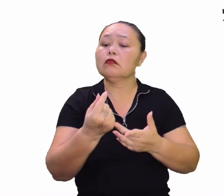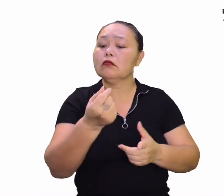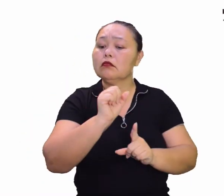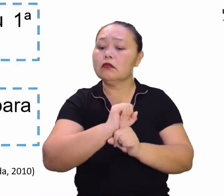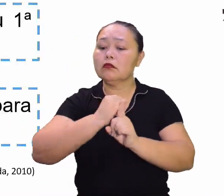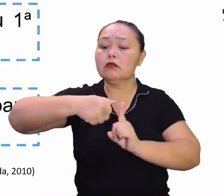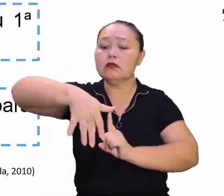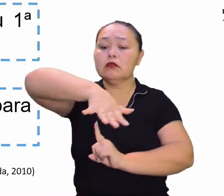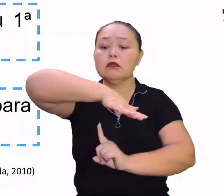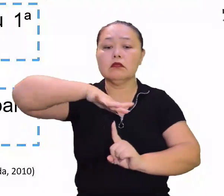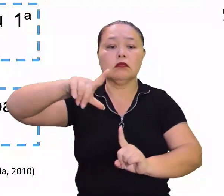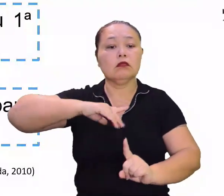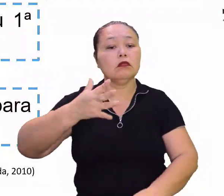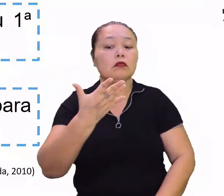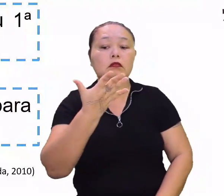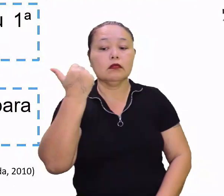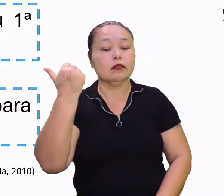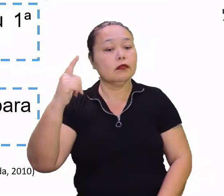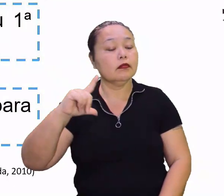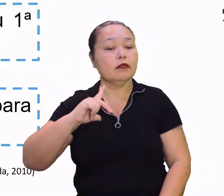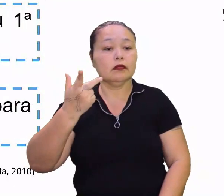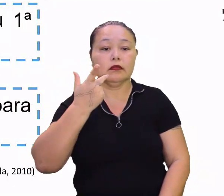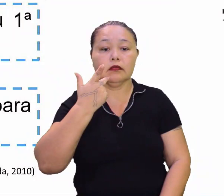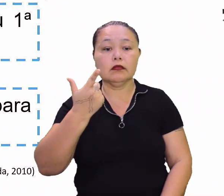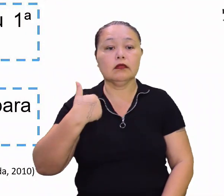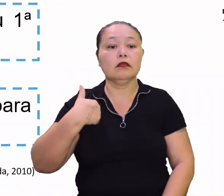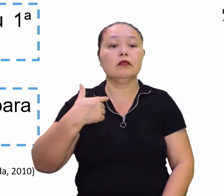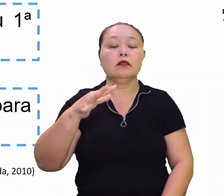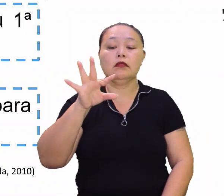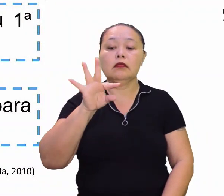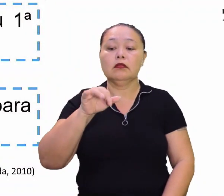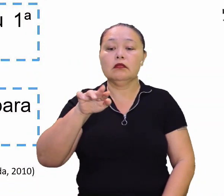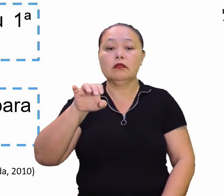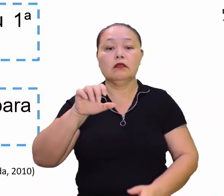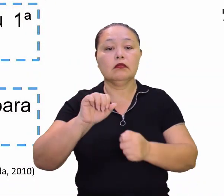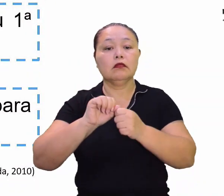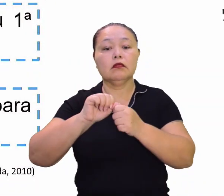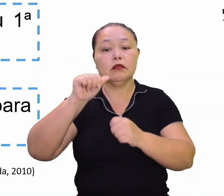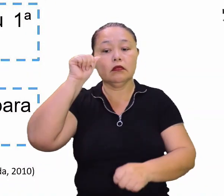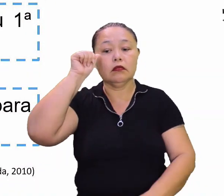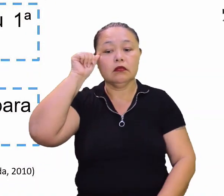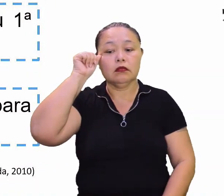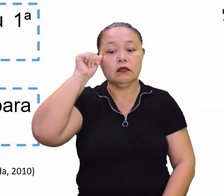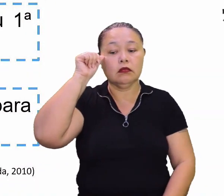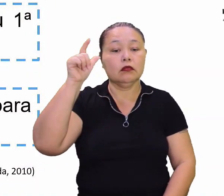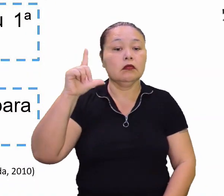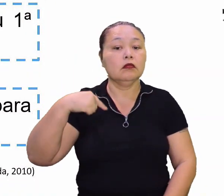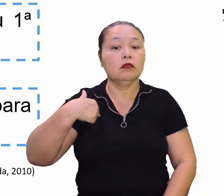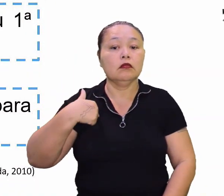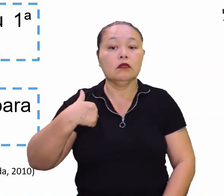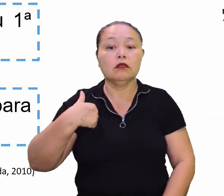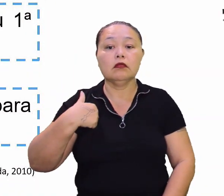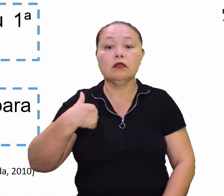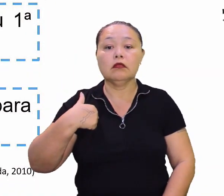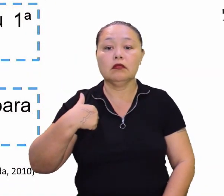Muito bem, vamos então falar sobre os tigres asiáticos,